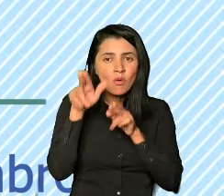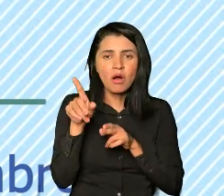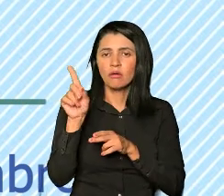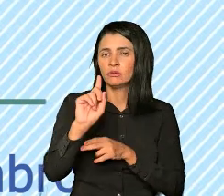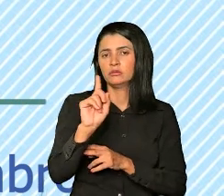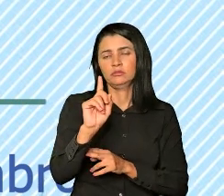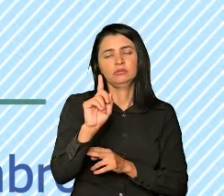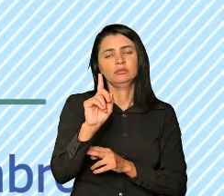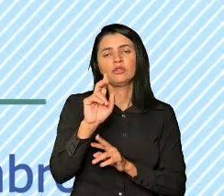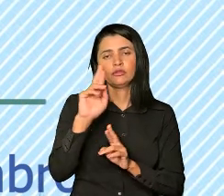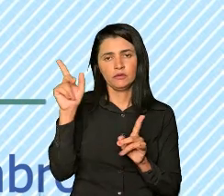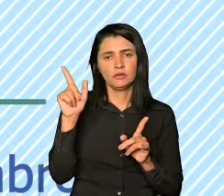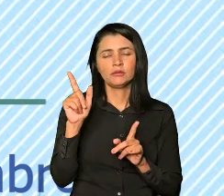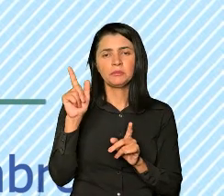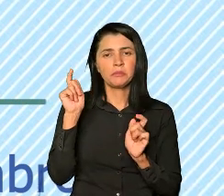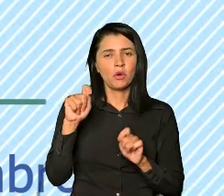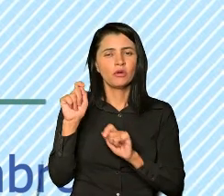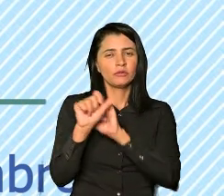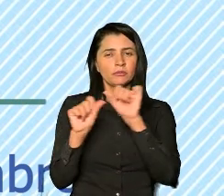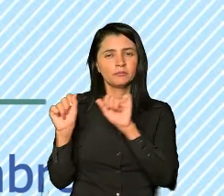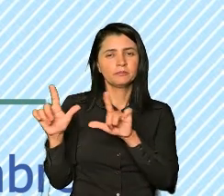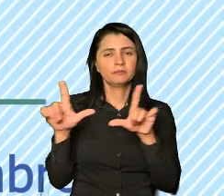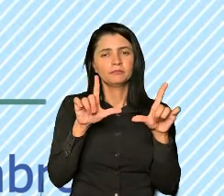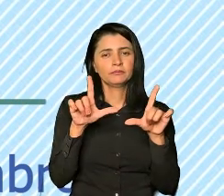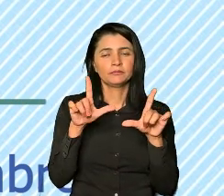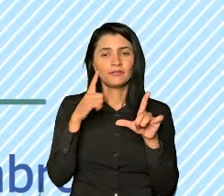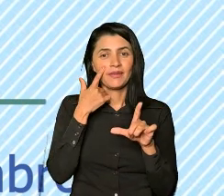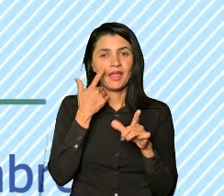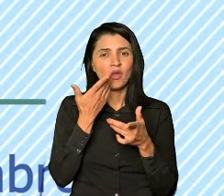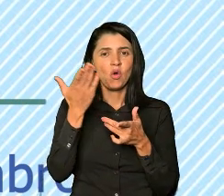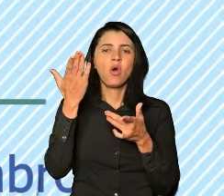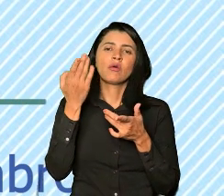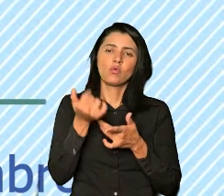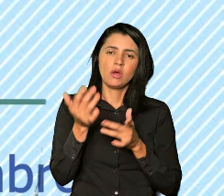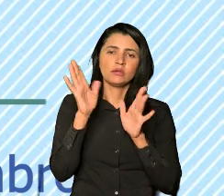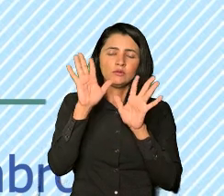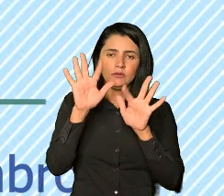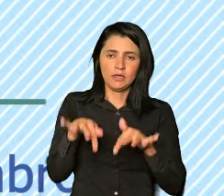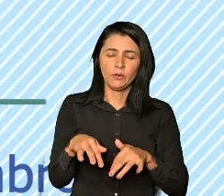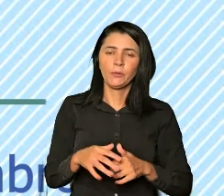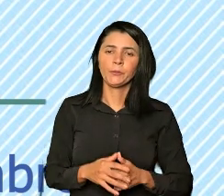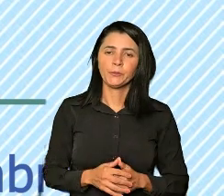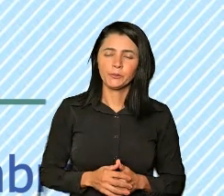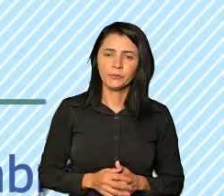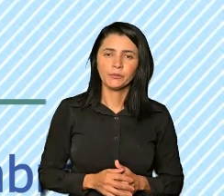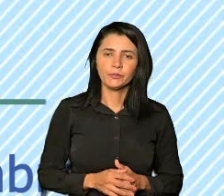representação. Pode passar, por favor? E aí nós já estamos encaminhando para o final.